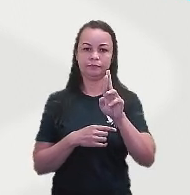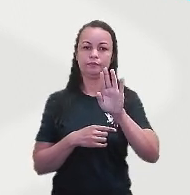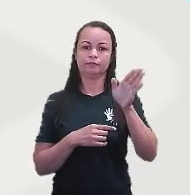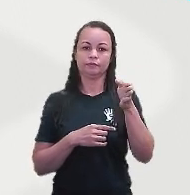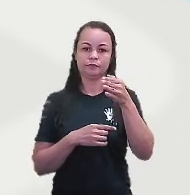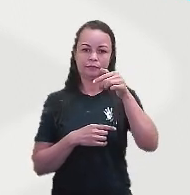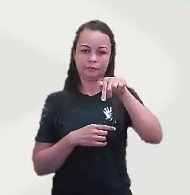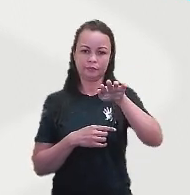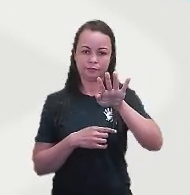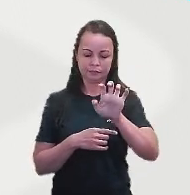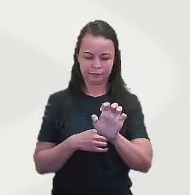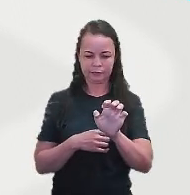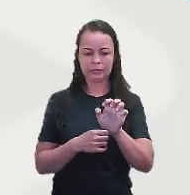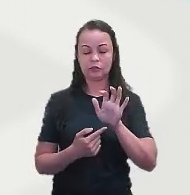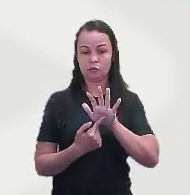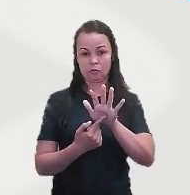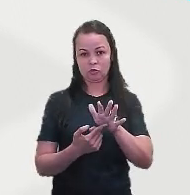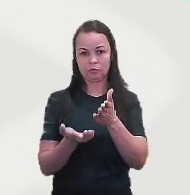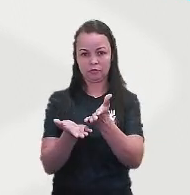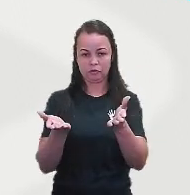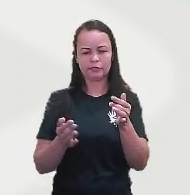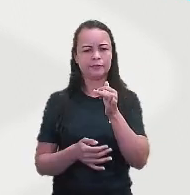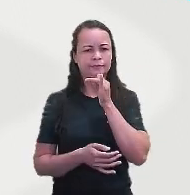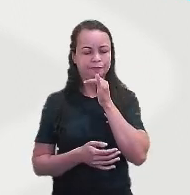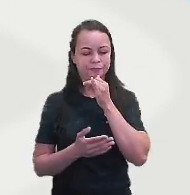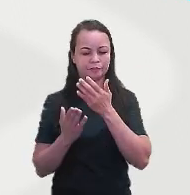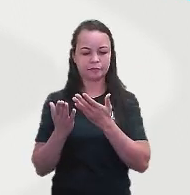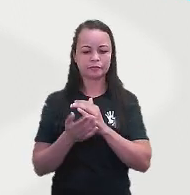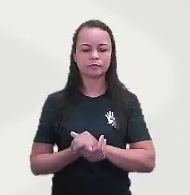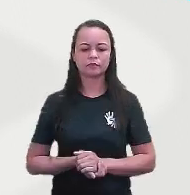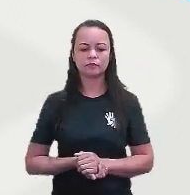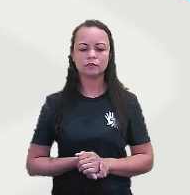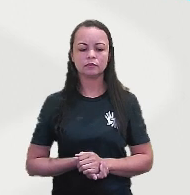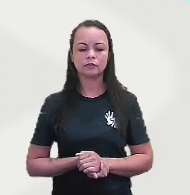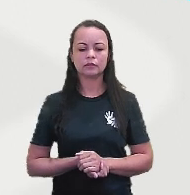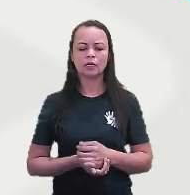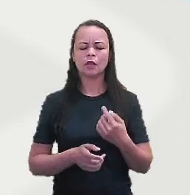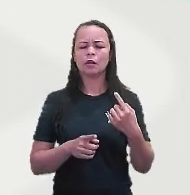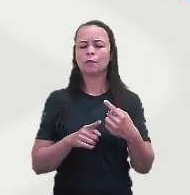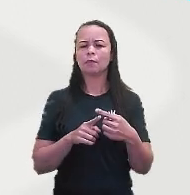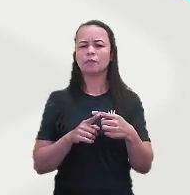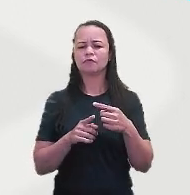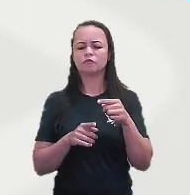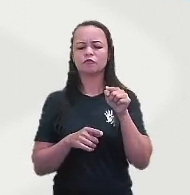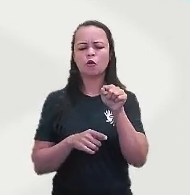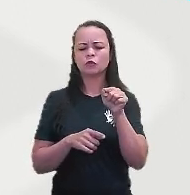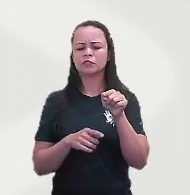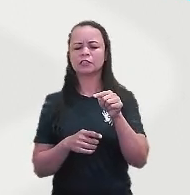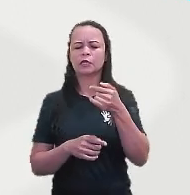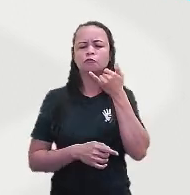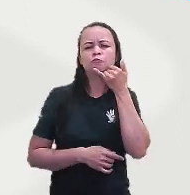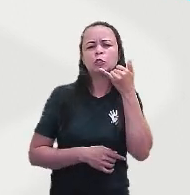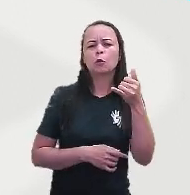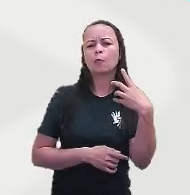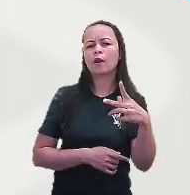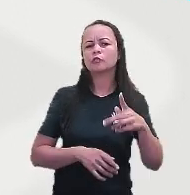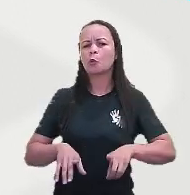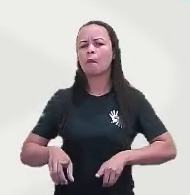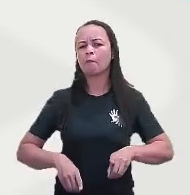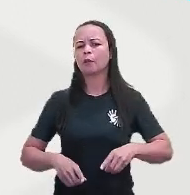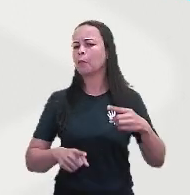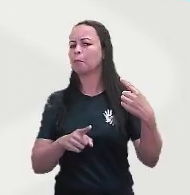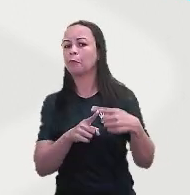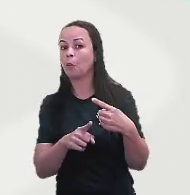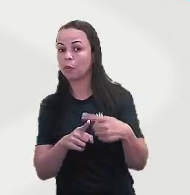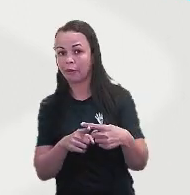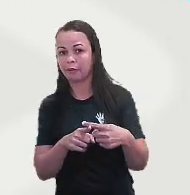Então, eu trouxe aqui alguns exemplos, ó. Por que você não ligou para sua prima? Então, aí, conforme a gente